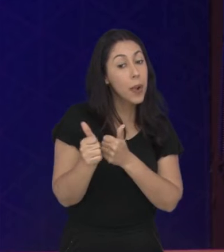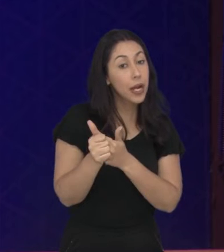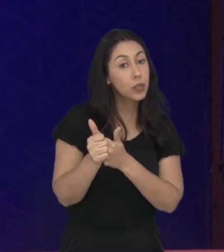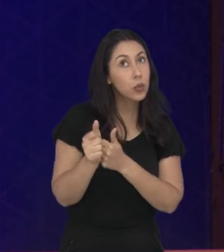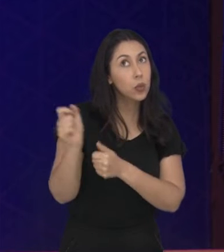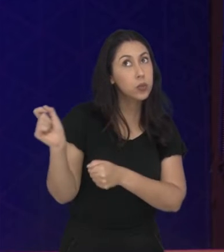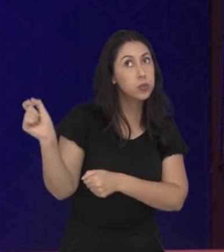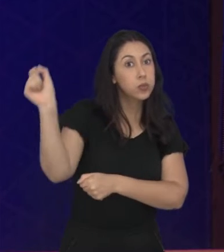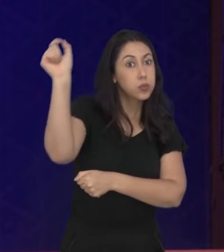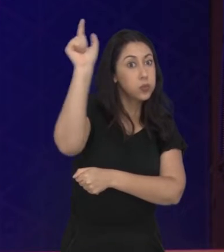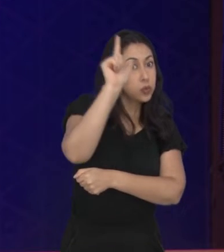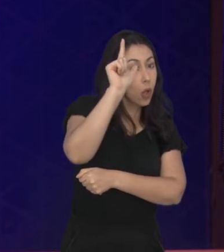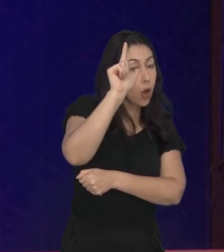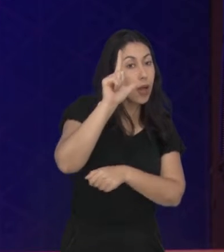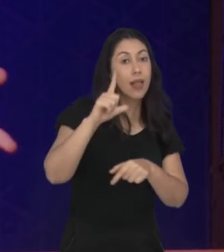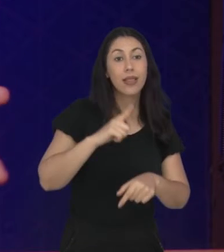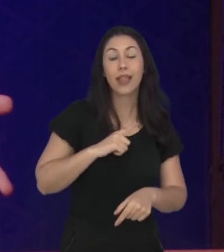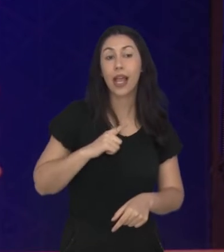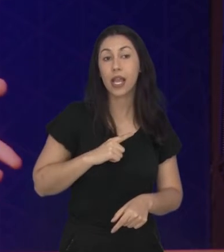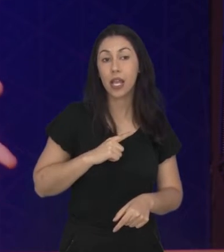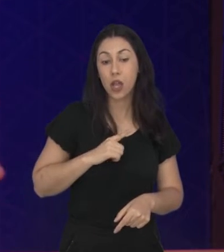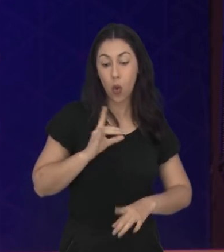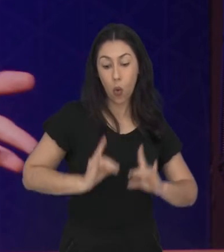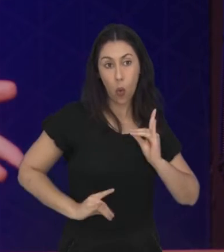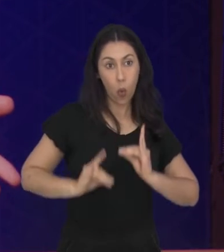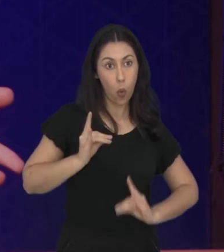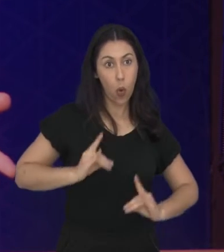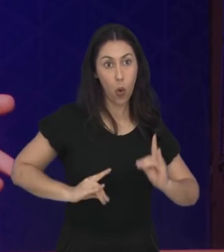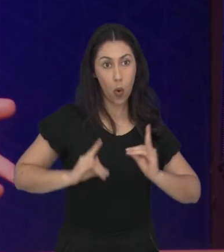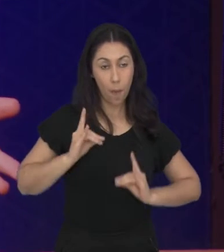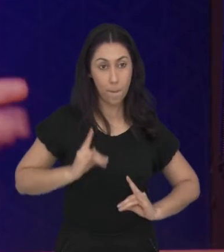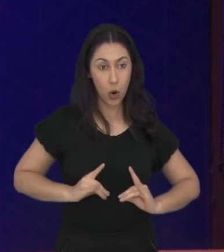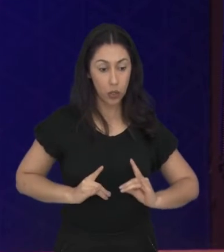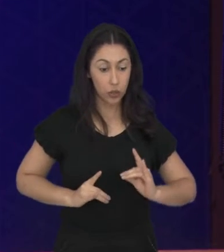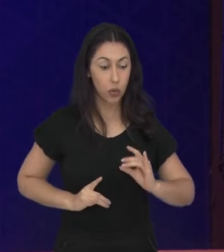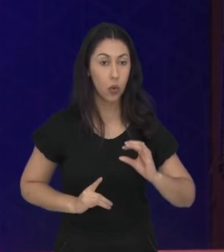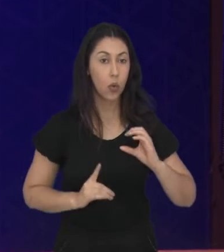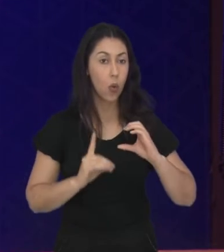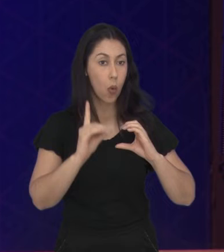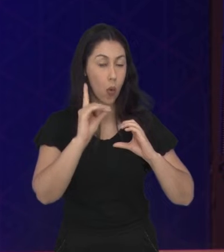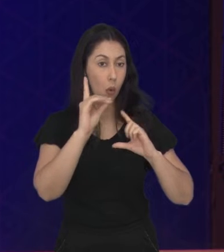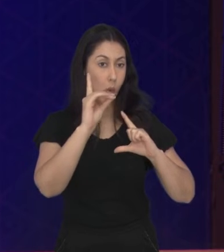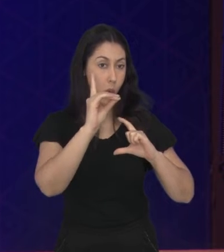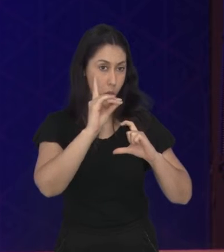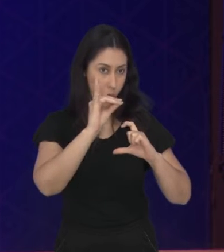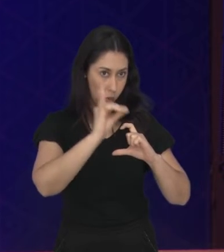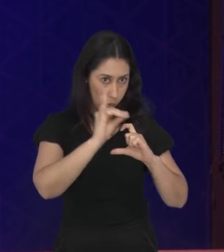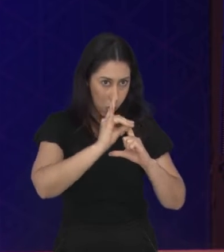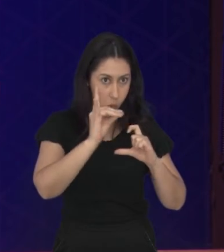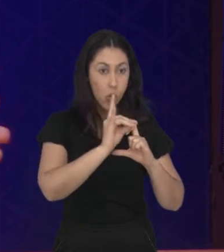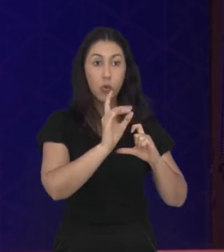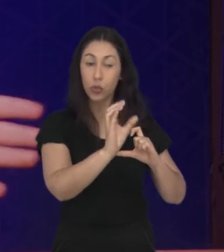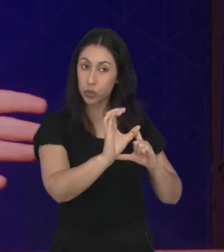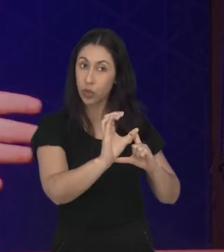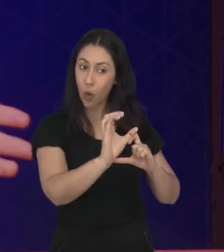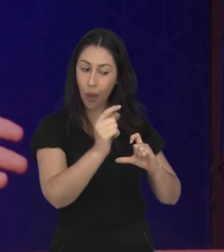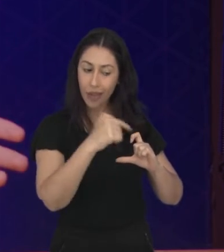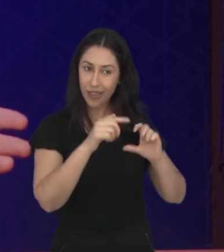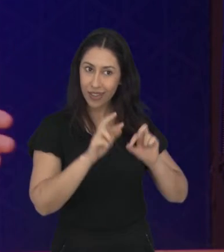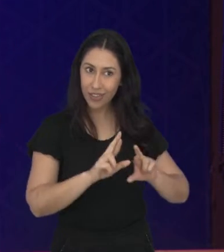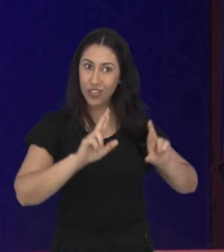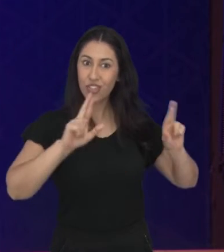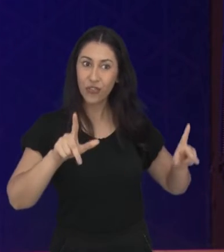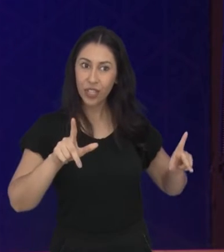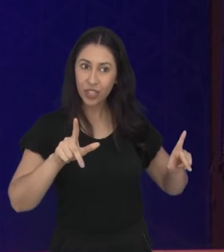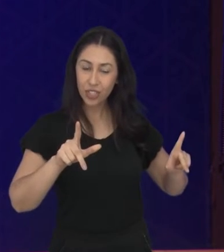acordar, o nosso corpo libera o hormônio cortisol, que faz o contrário, né? Ele vai inibir a melatonina